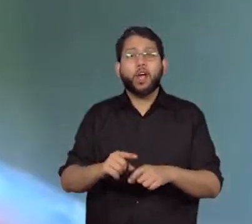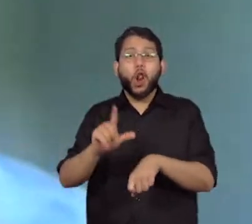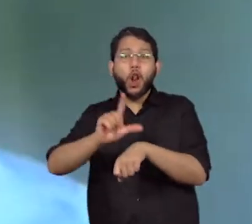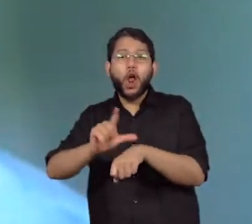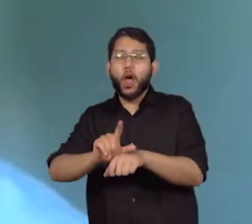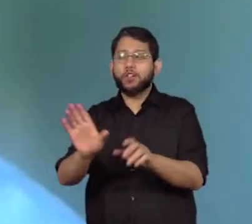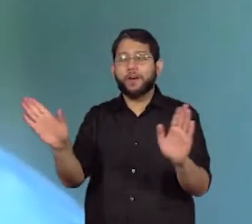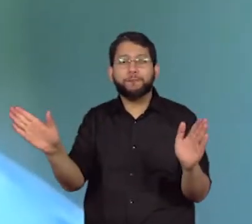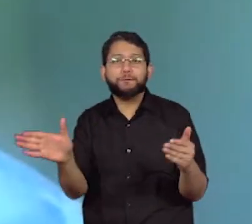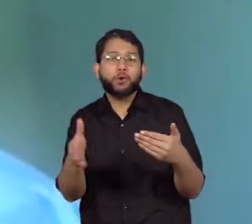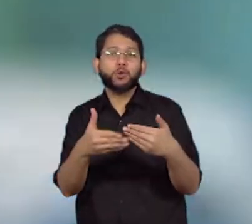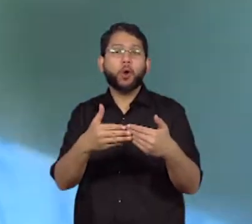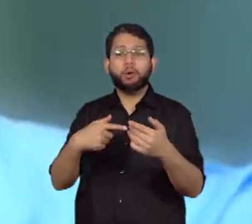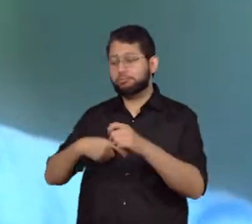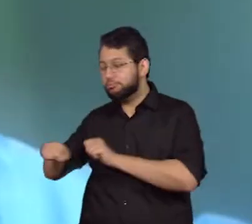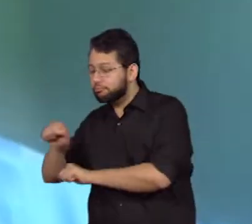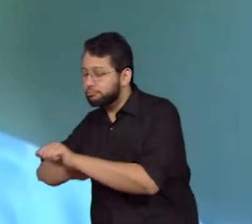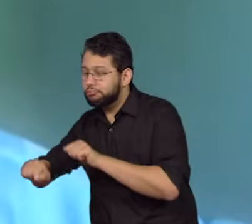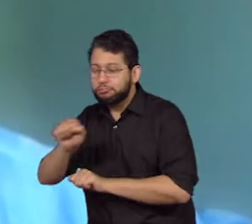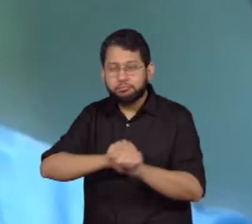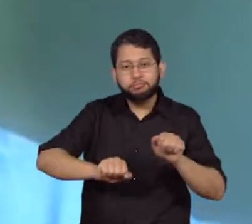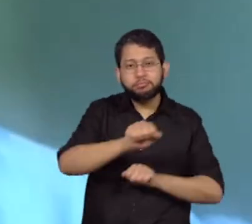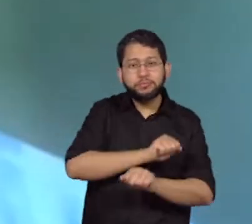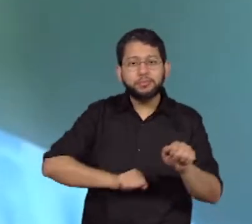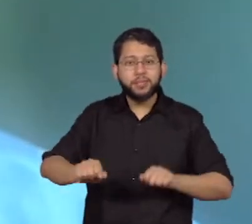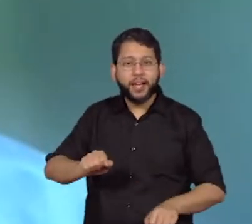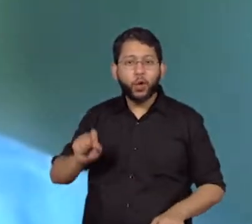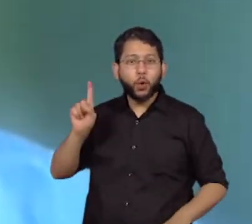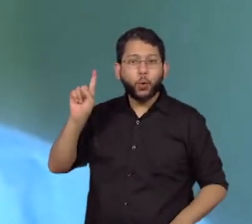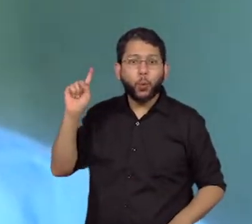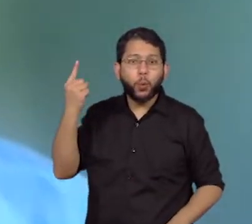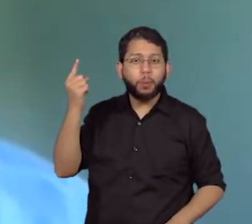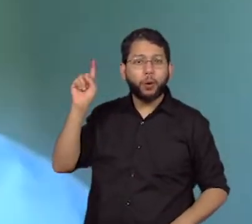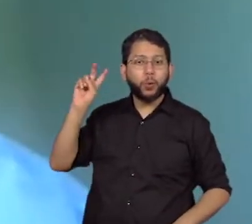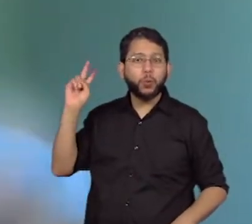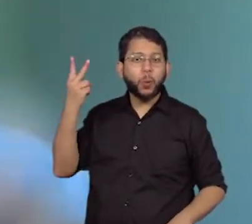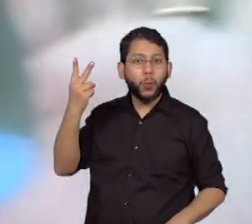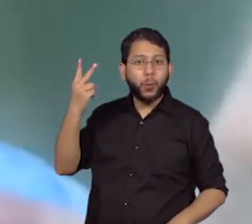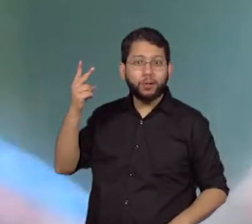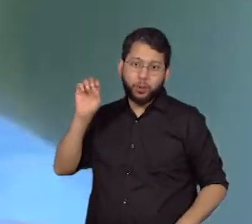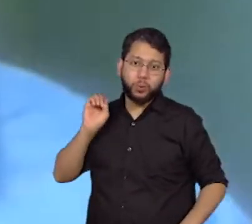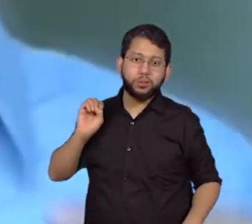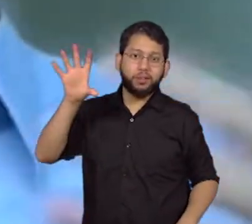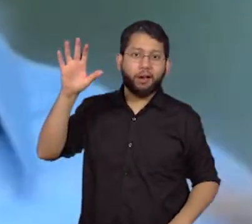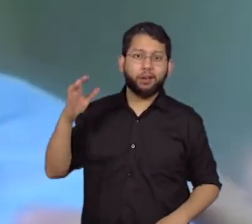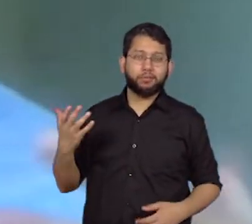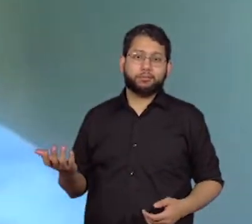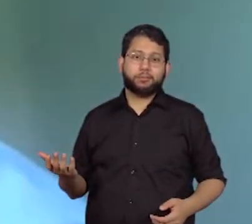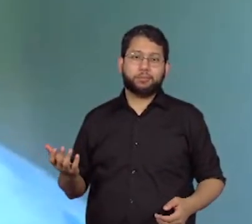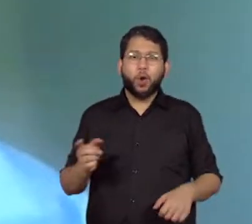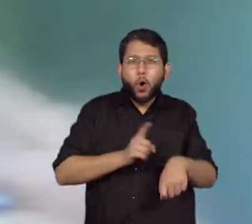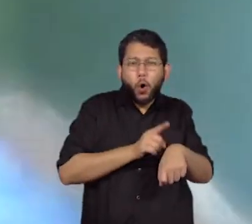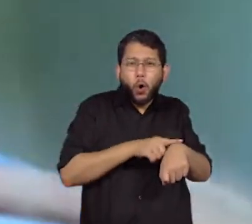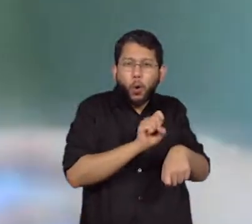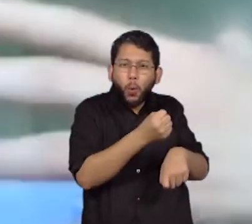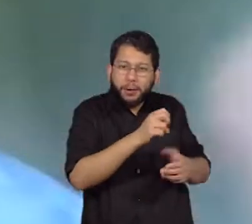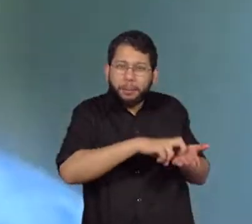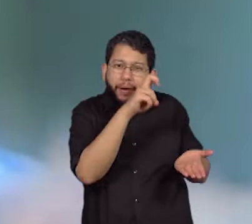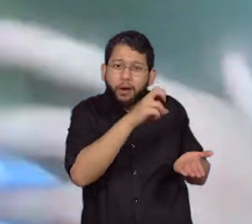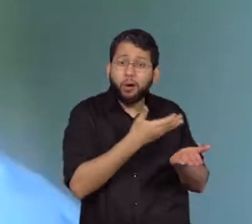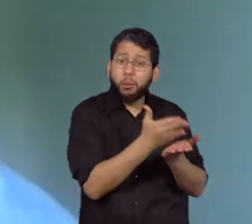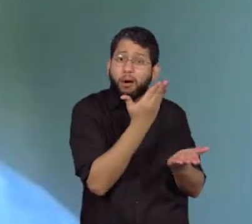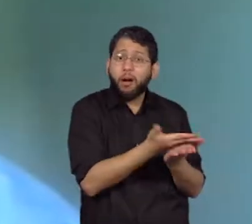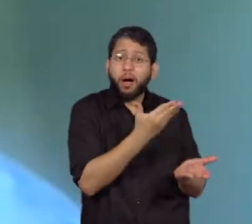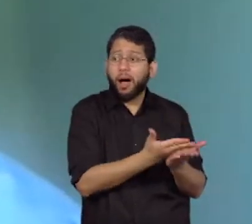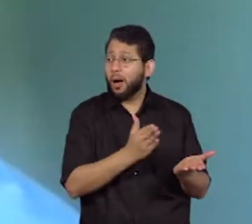tarde, 1 ou 2 da manhã, e às 8 da manhã começava a minha aula. Não pensem que foi um período ruim, ou